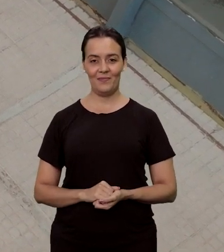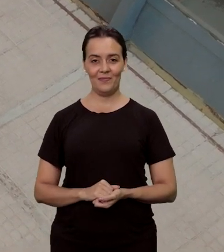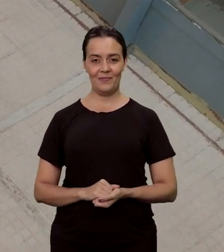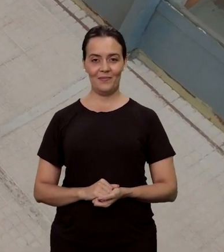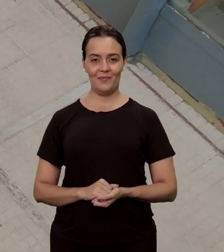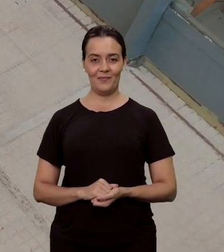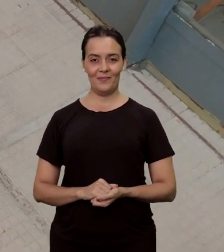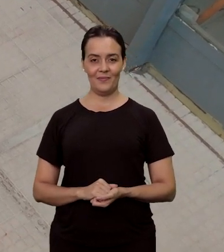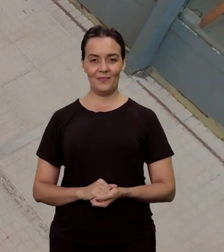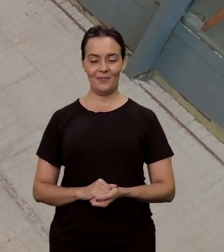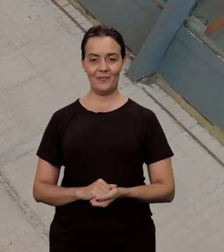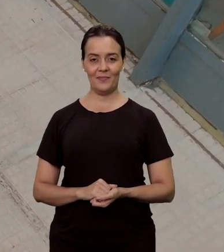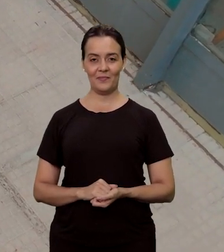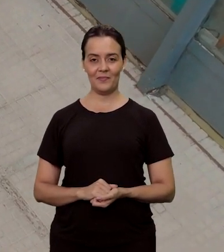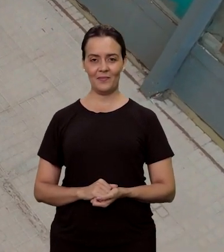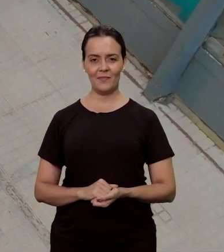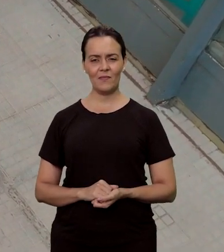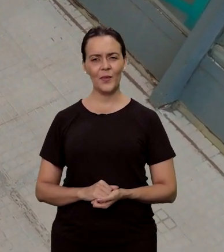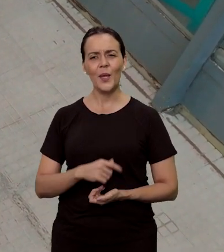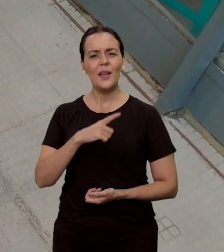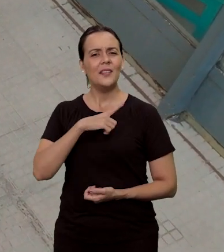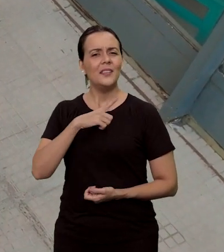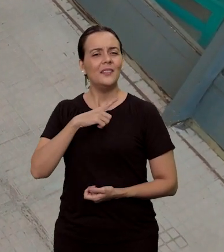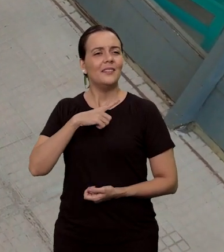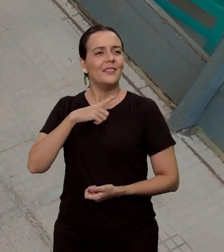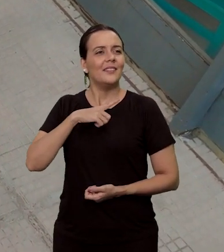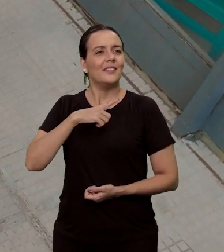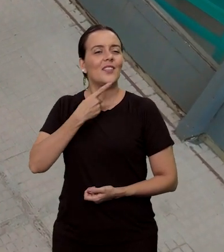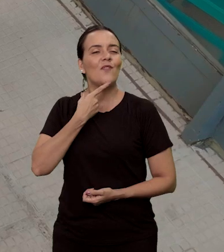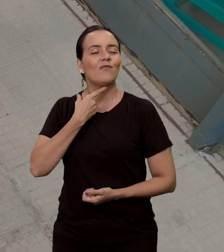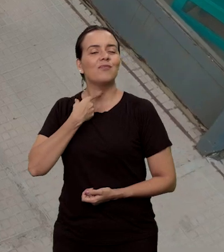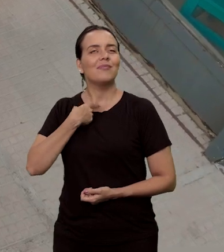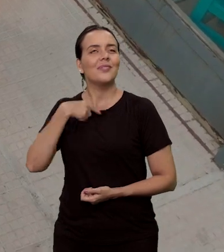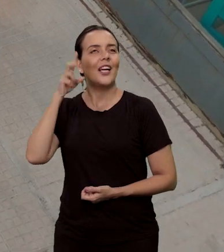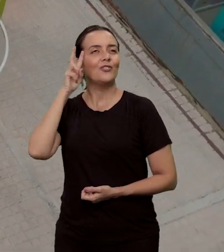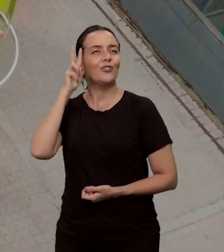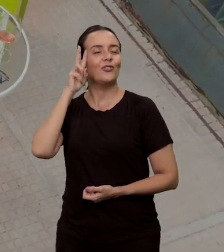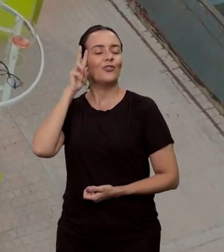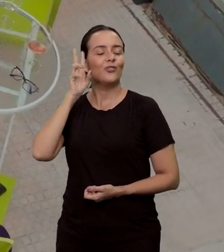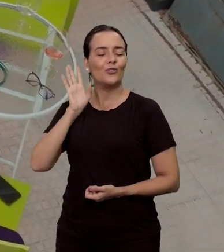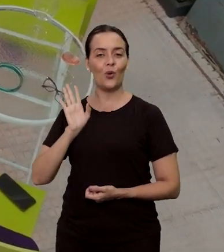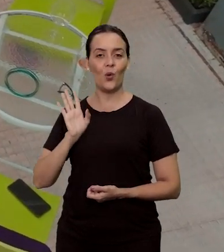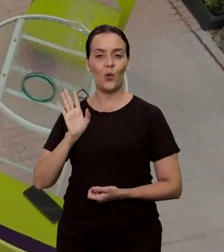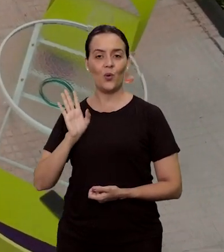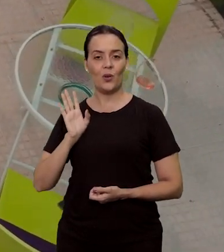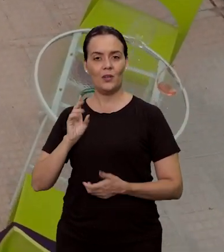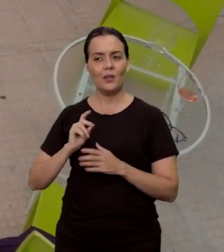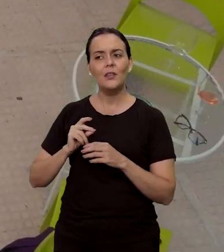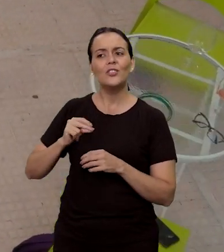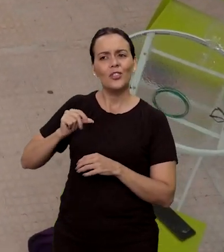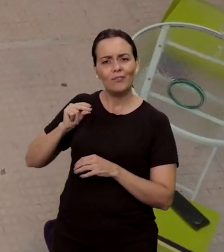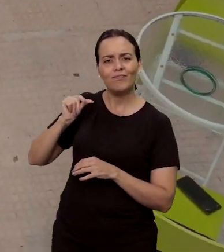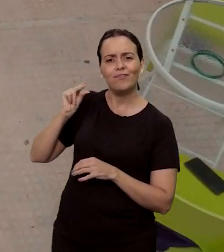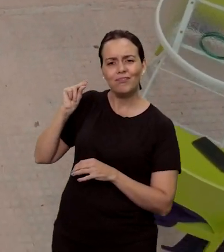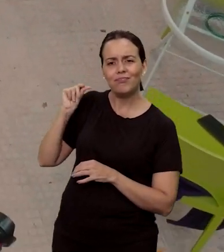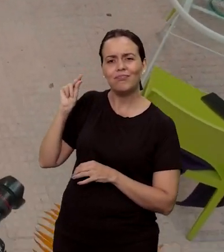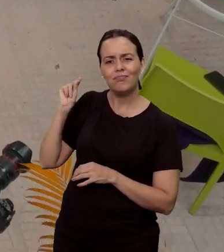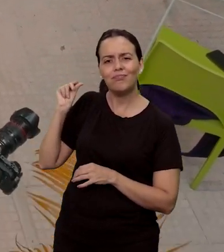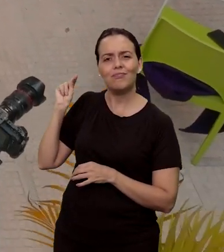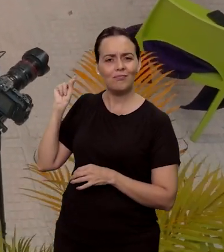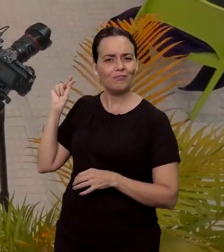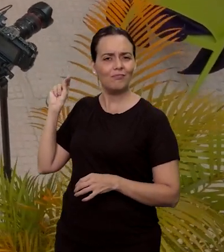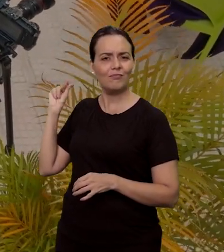Eu sou esperançoso numa história que nós temos, que é uma história que veio muito longe. A gente produziu já coisas